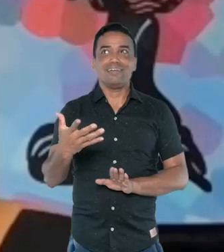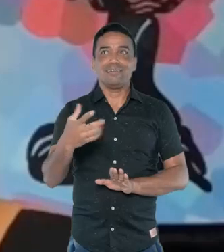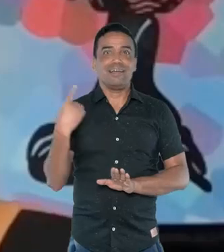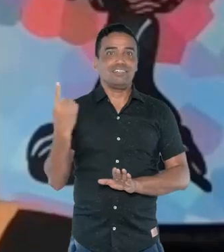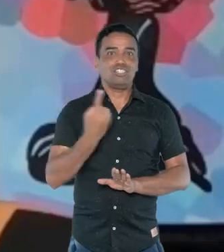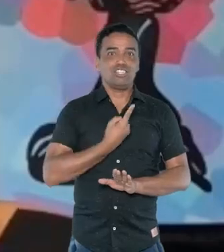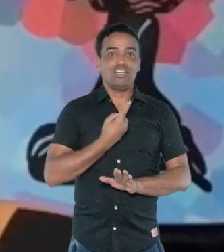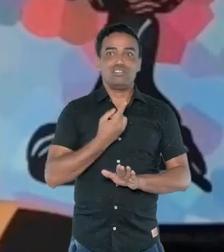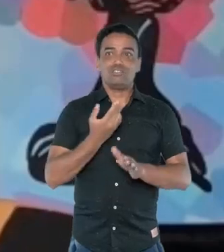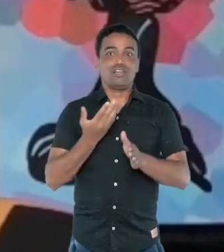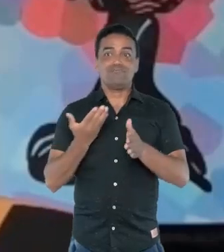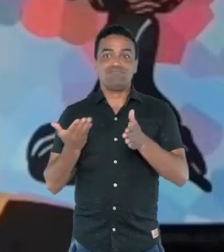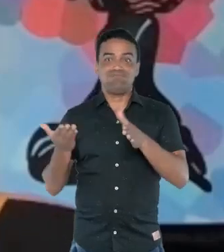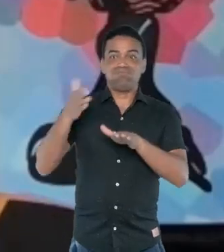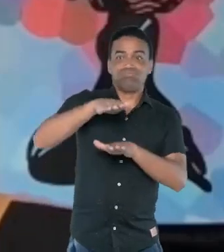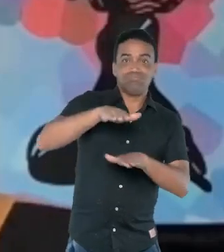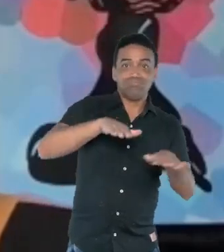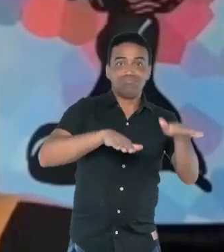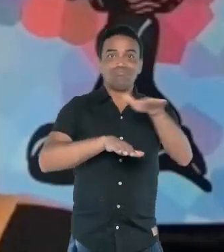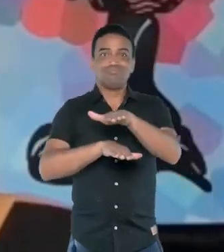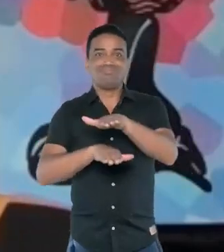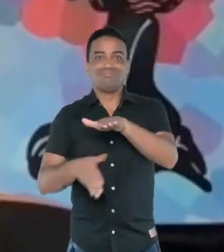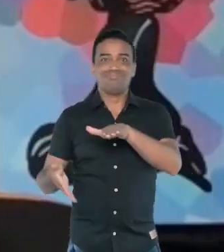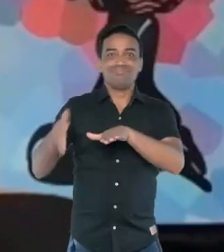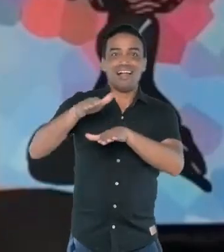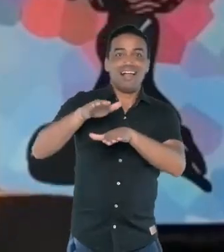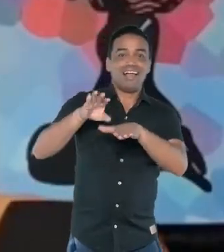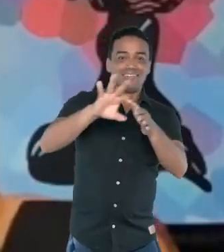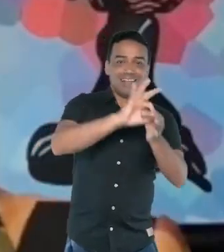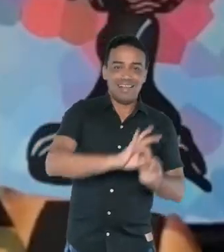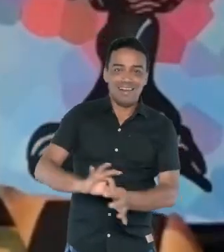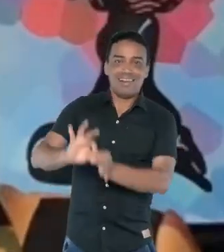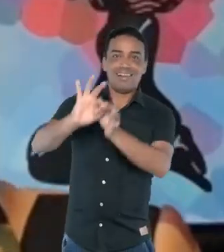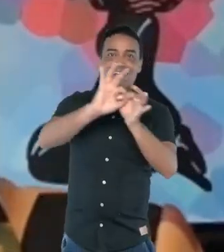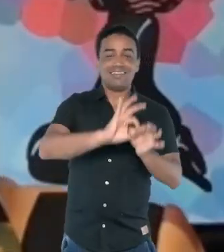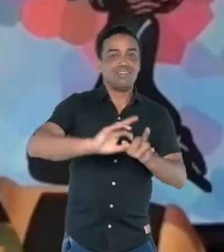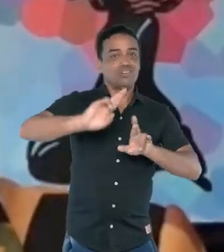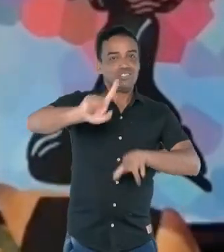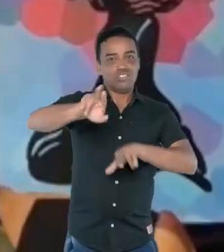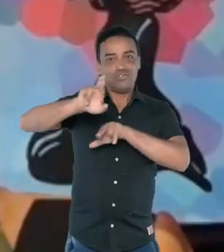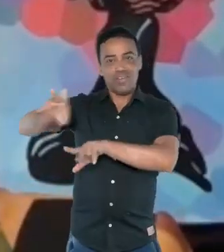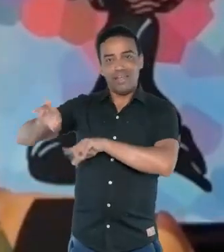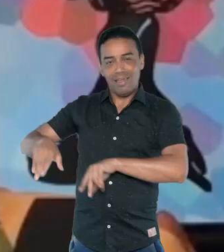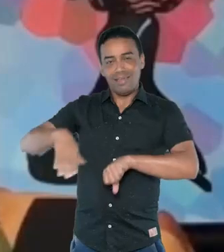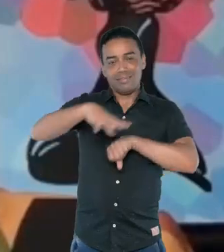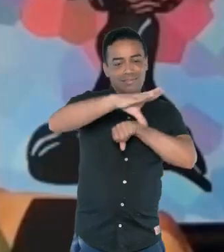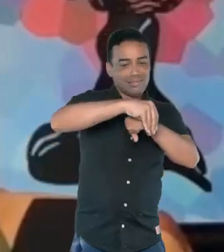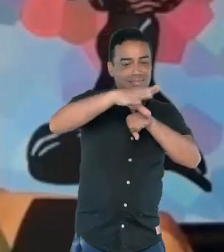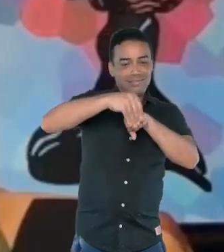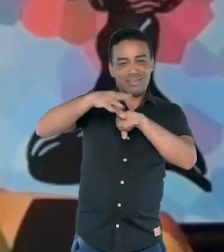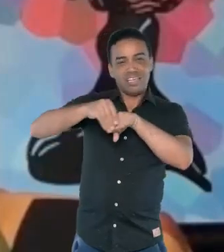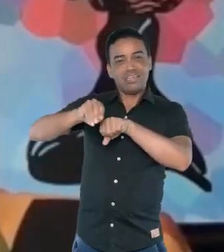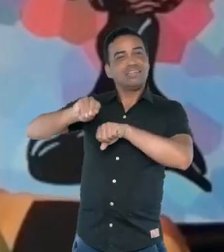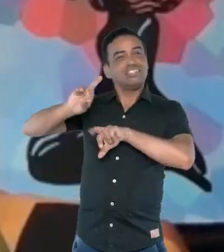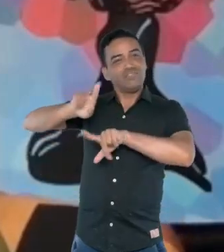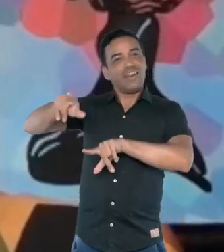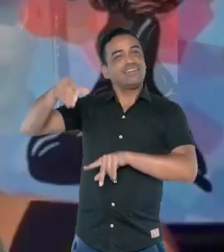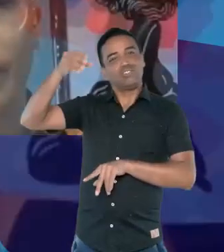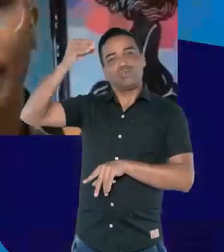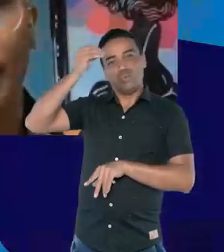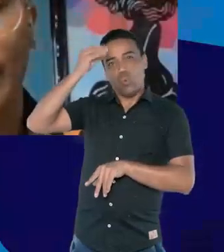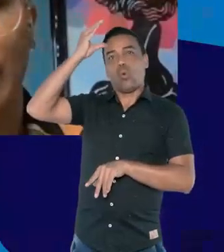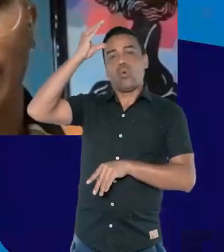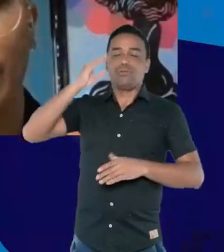essa sobreposição, né, e essa interconexão entre diferentes saberes. E um